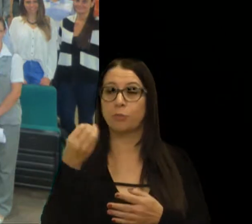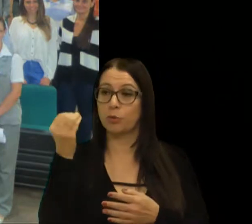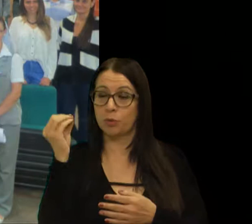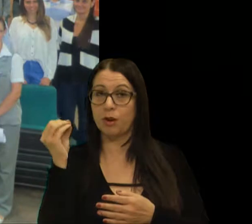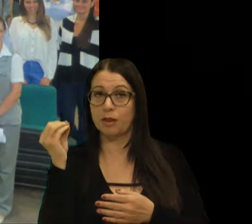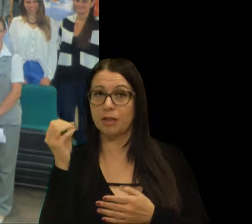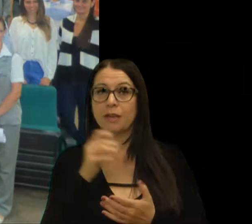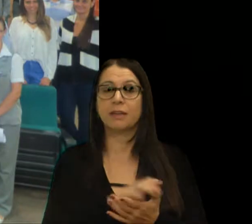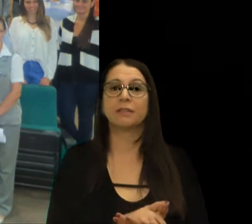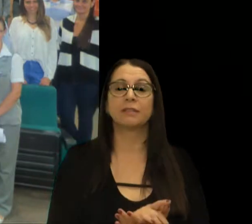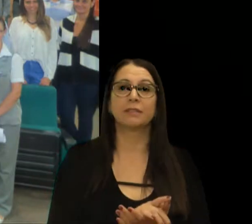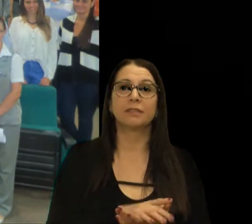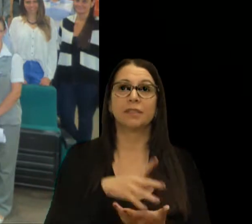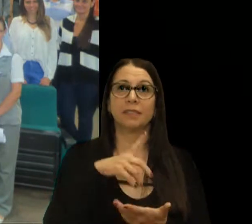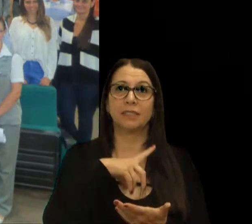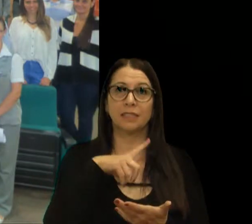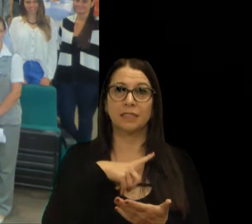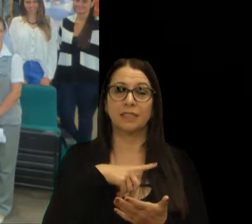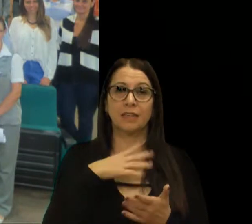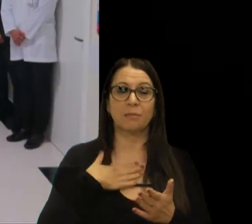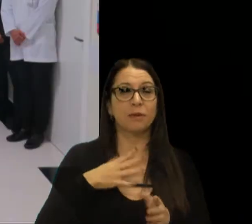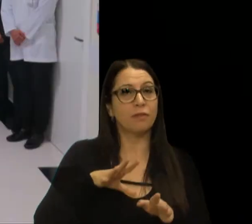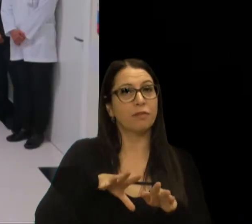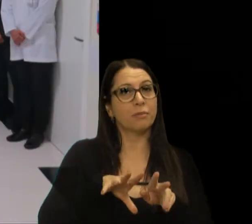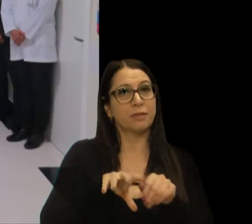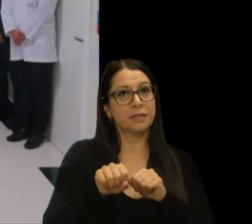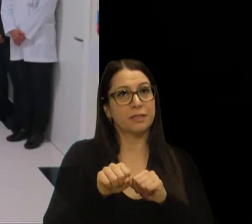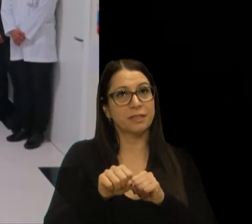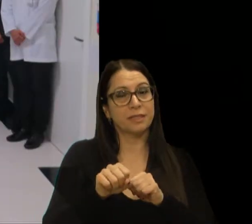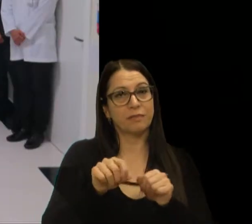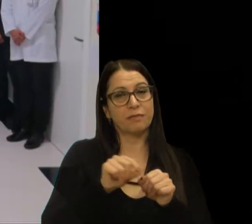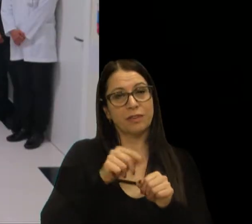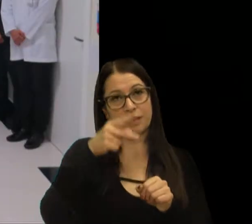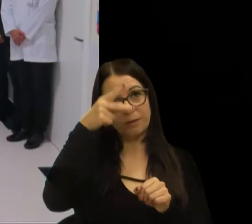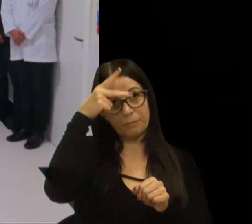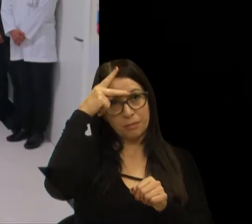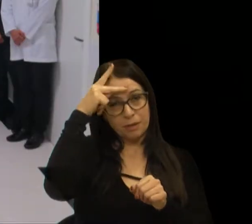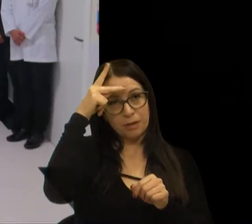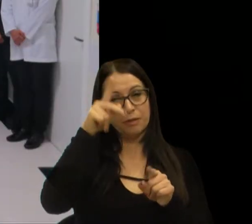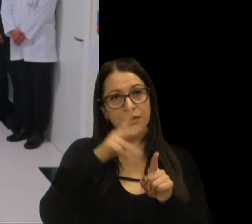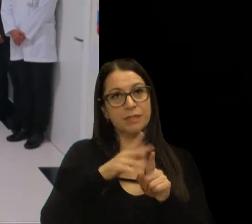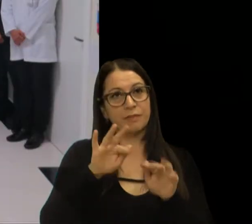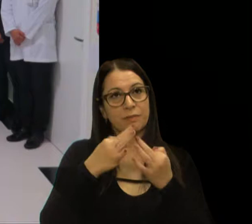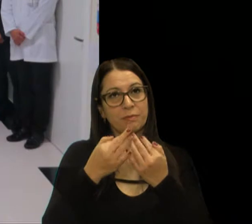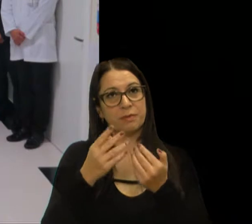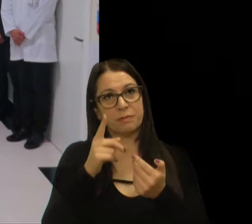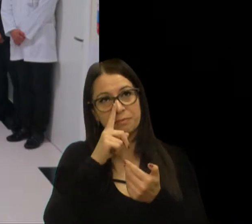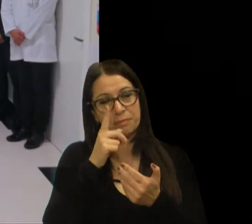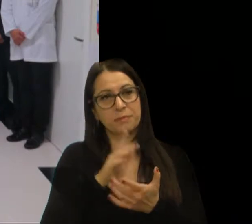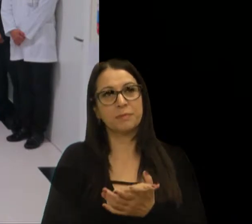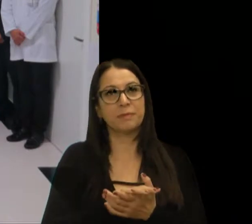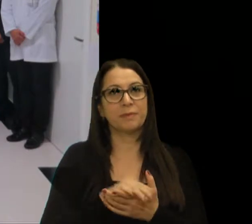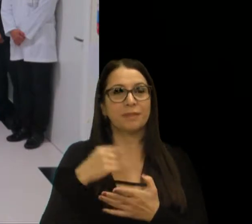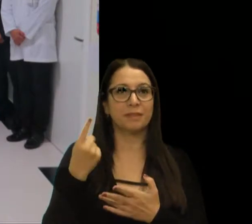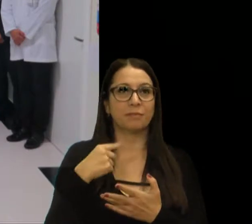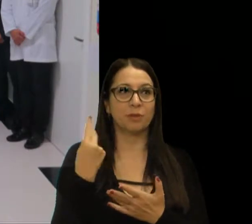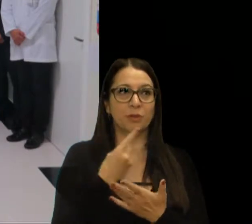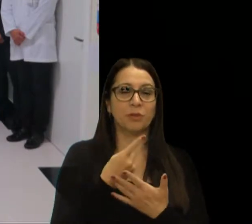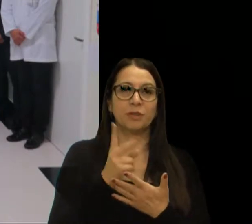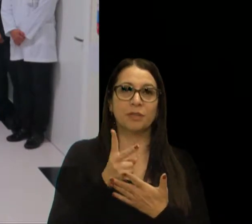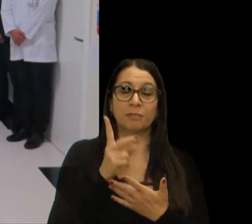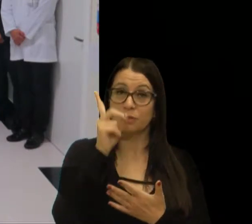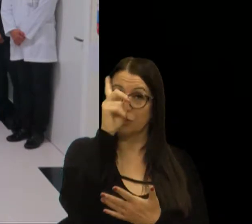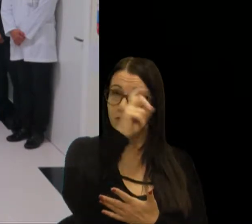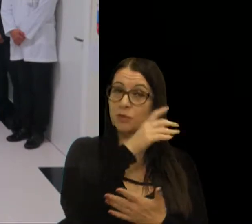porto-alegrense, tenho a minha formação feita em Pelotas, que é a terra e a família da minha mãe, e para nós sempre é